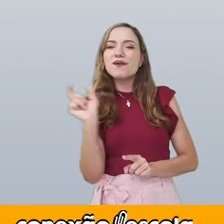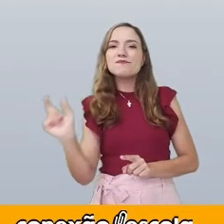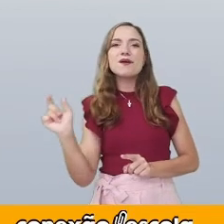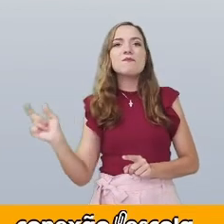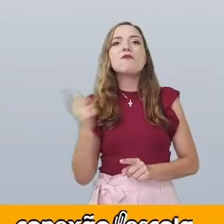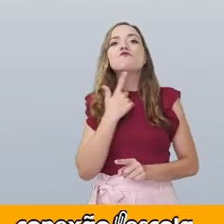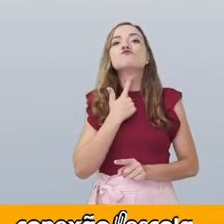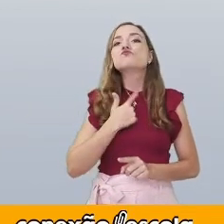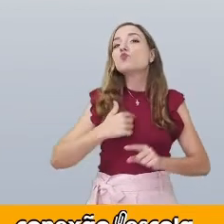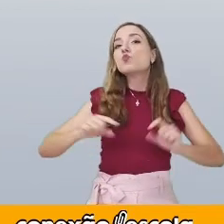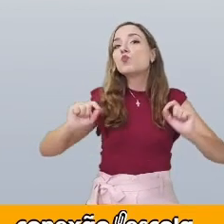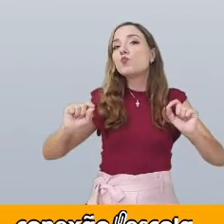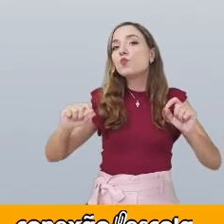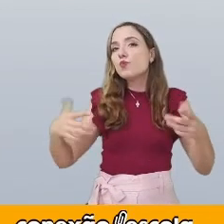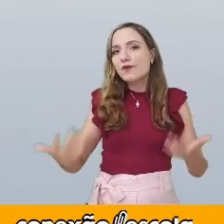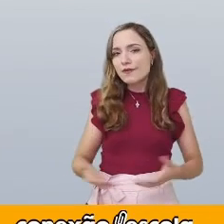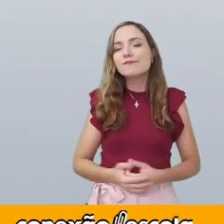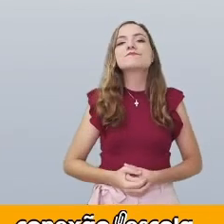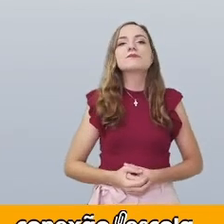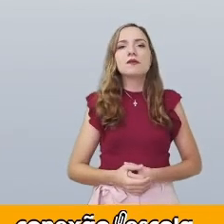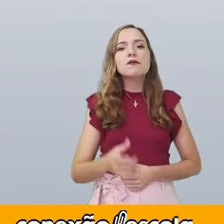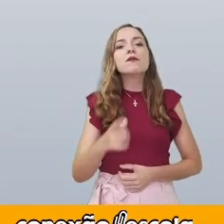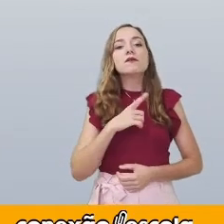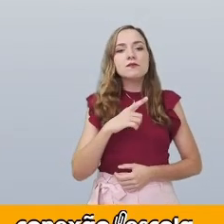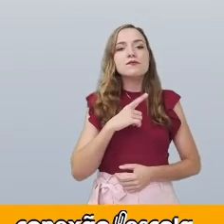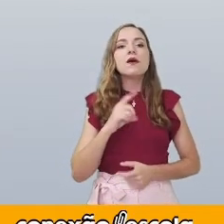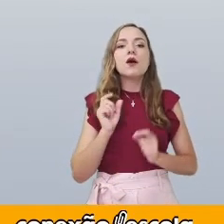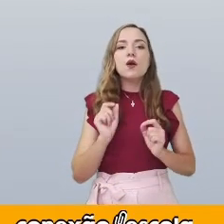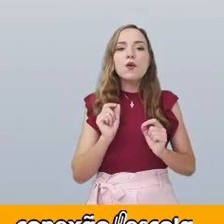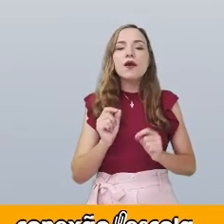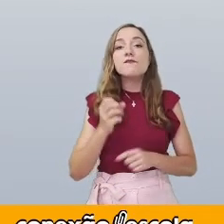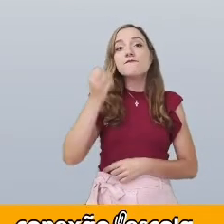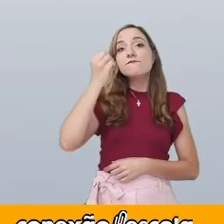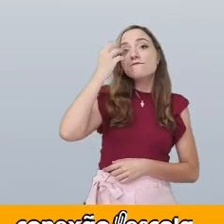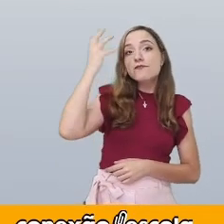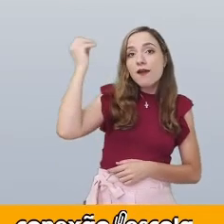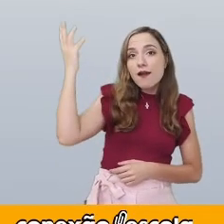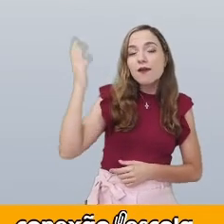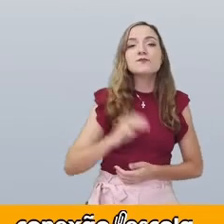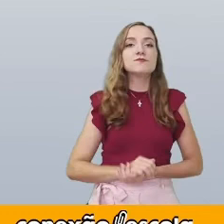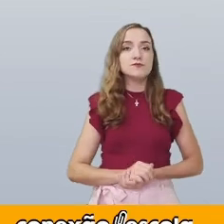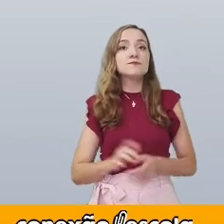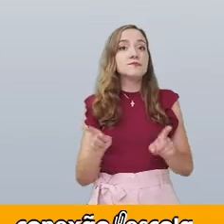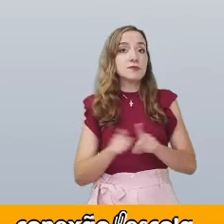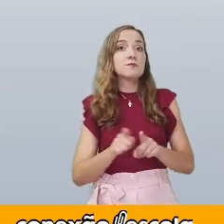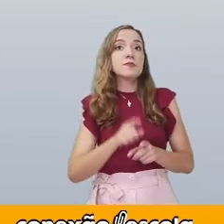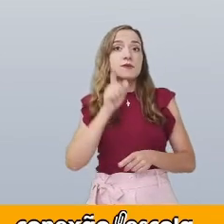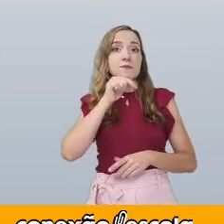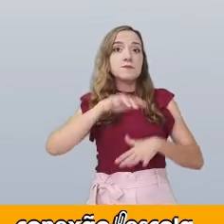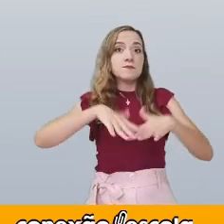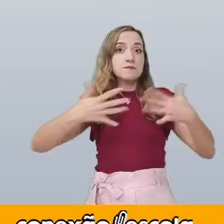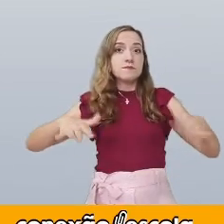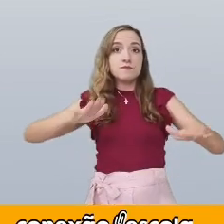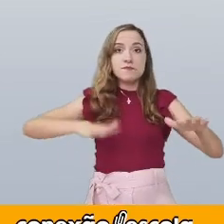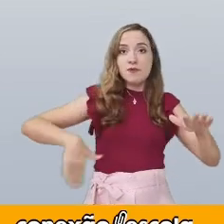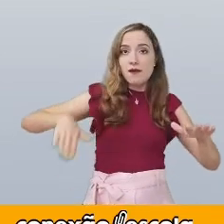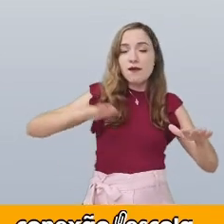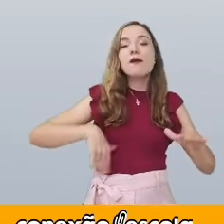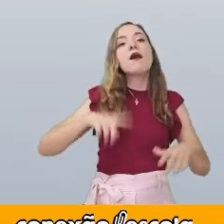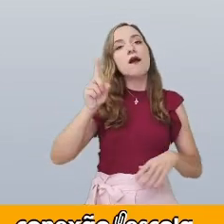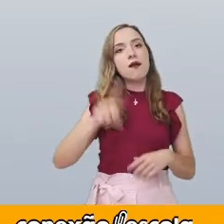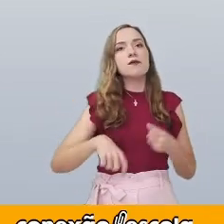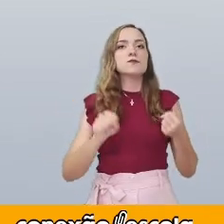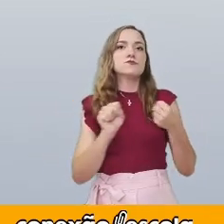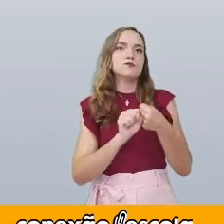ele deseja. Observe que ele usa o vocábulo viagens e praia, que são